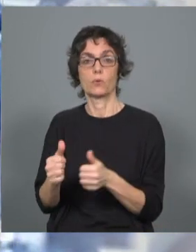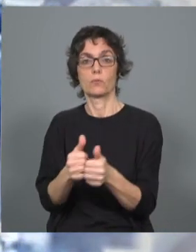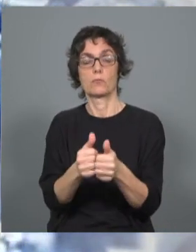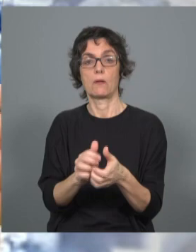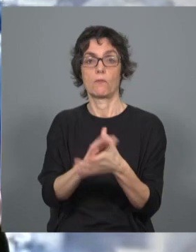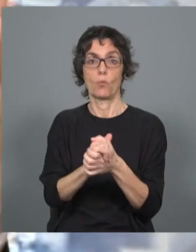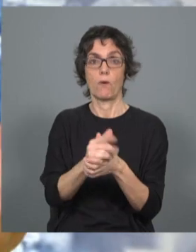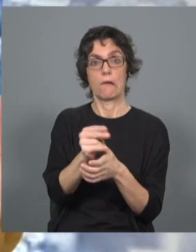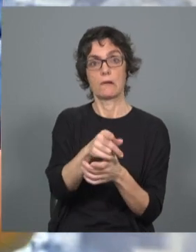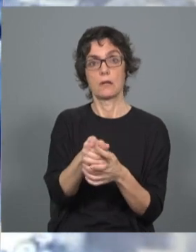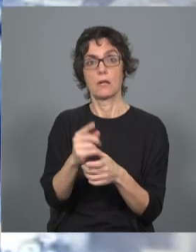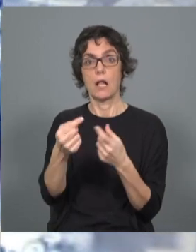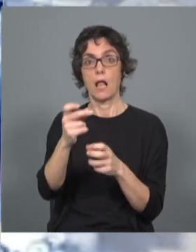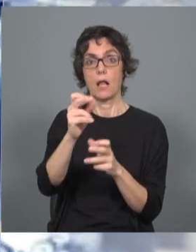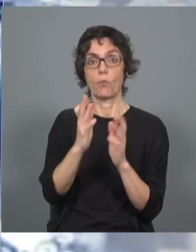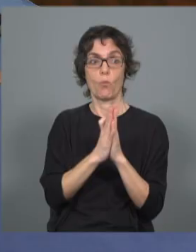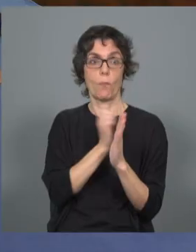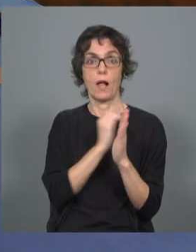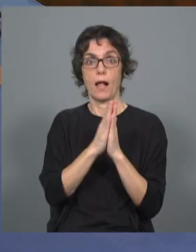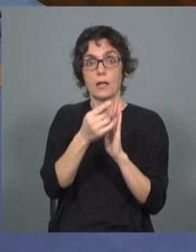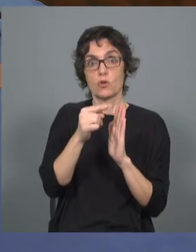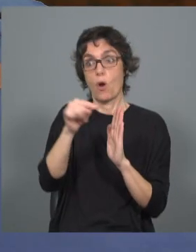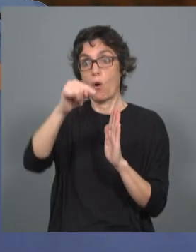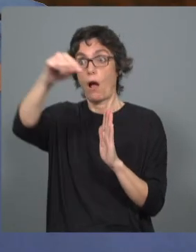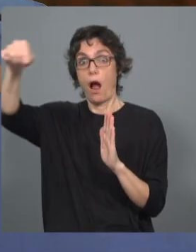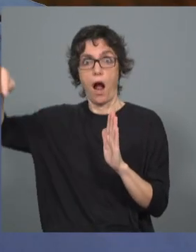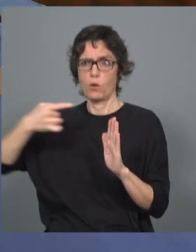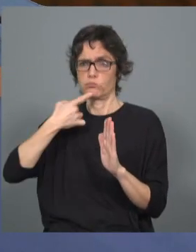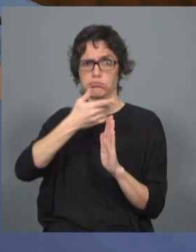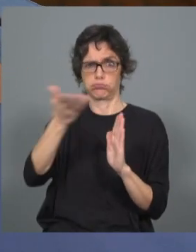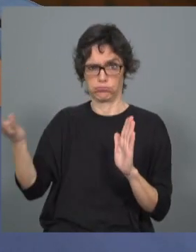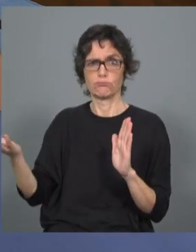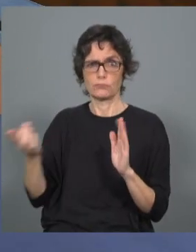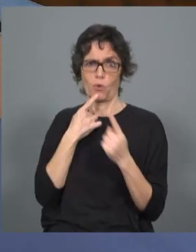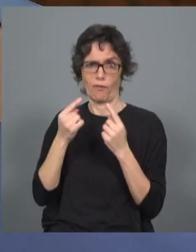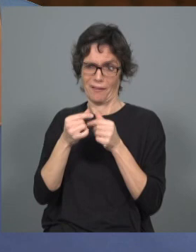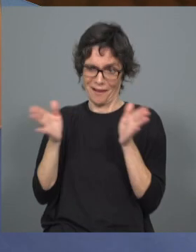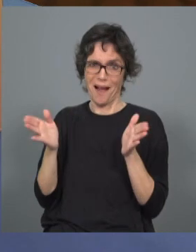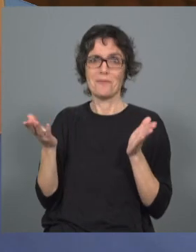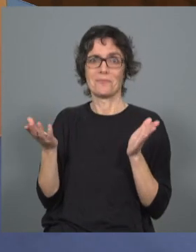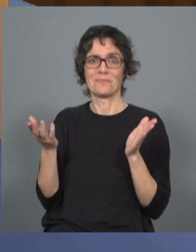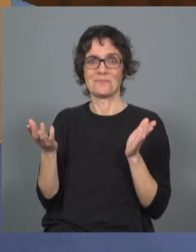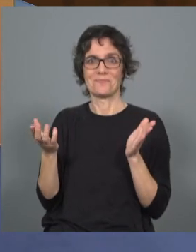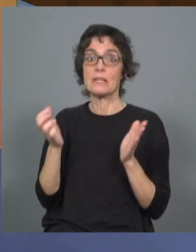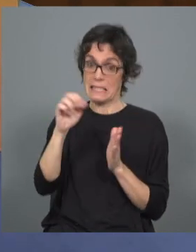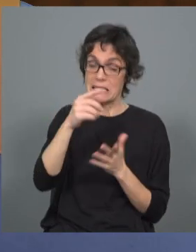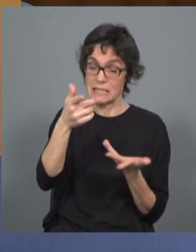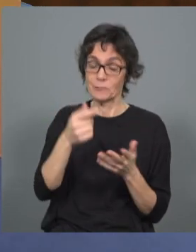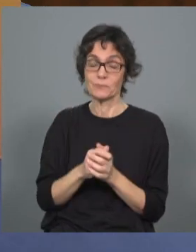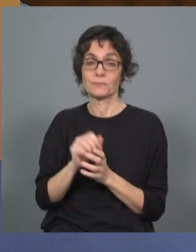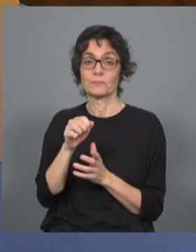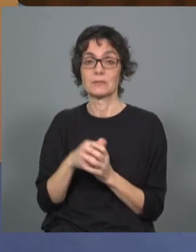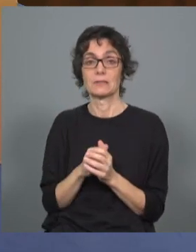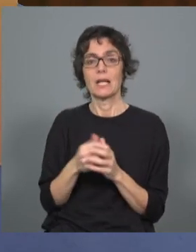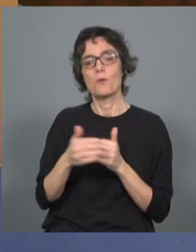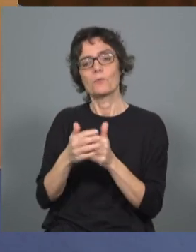especial, existiam só em algumas paróquias. Agora todas as dioceses têm, ou praticamente todas têm instituído um processo